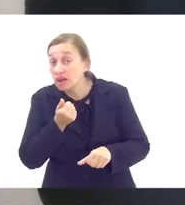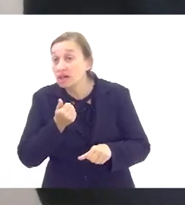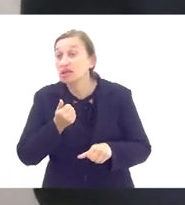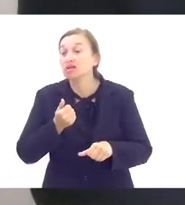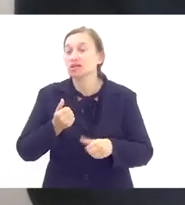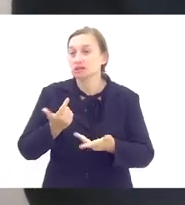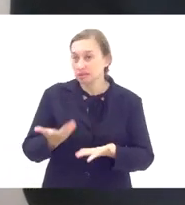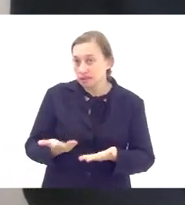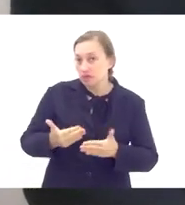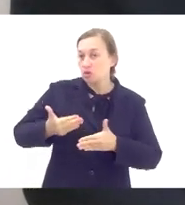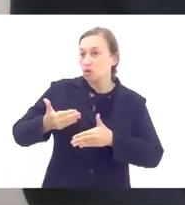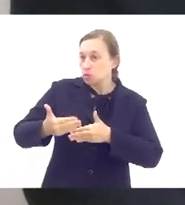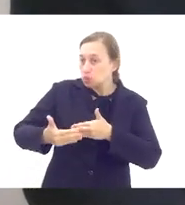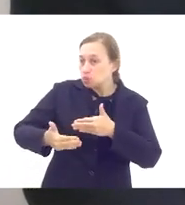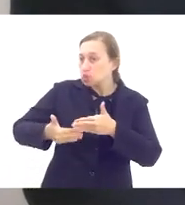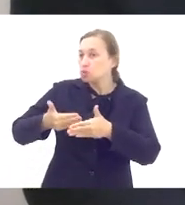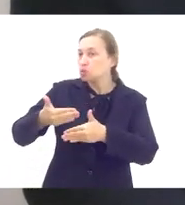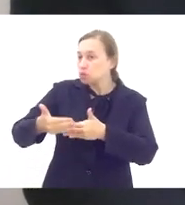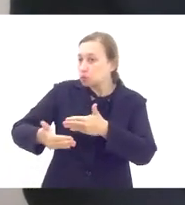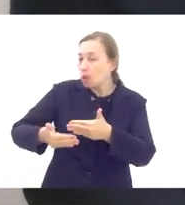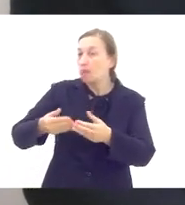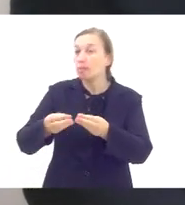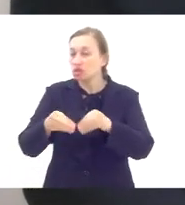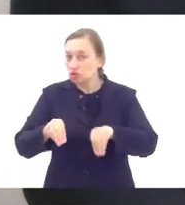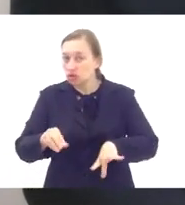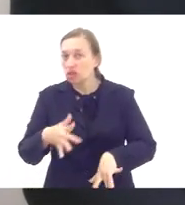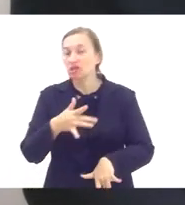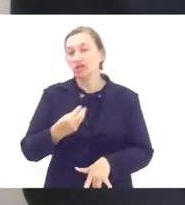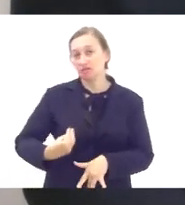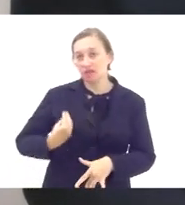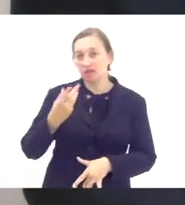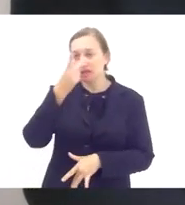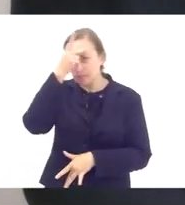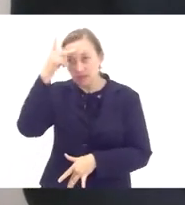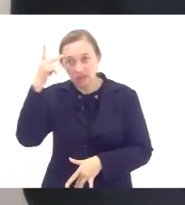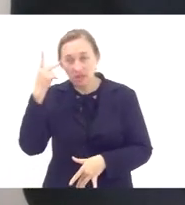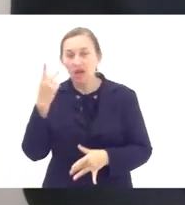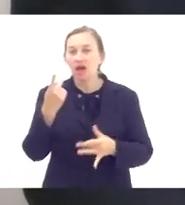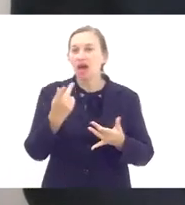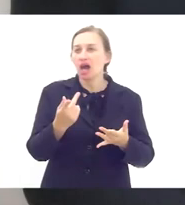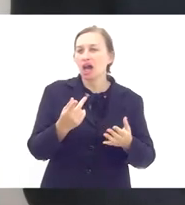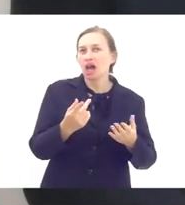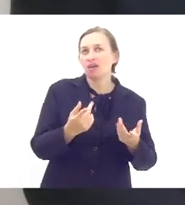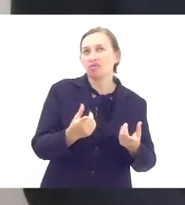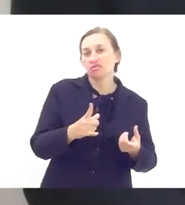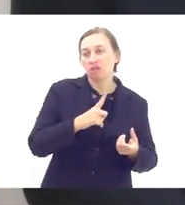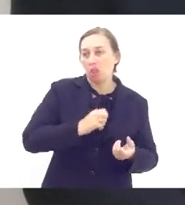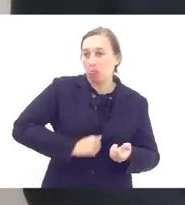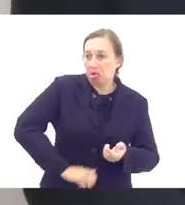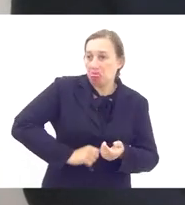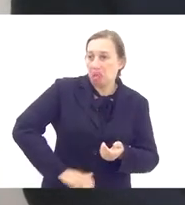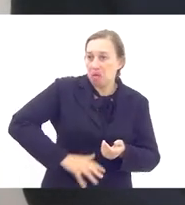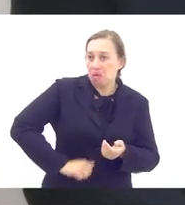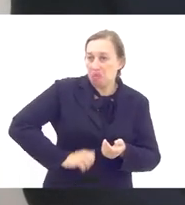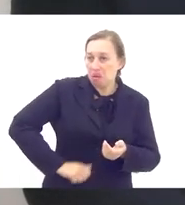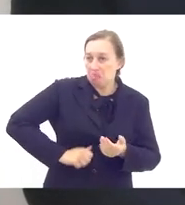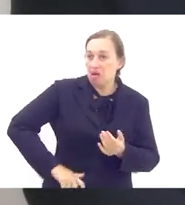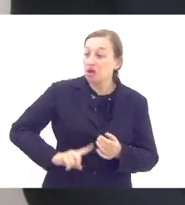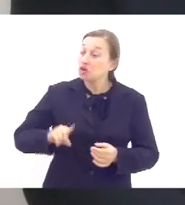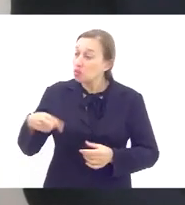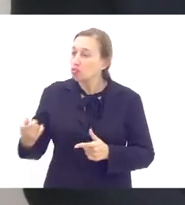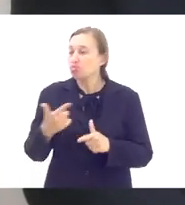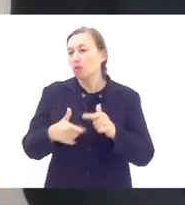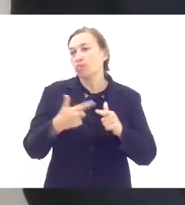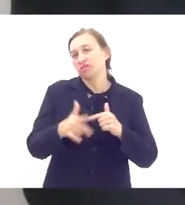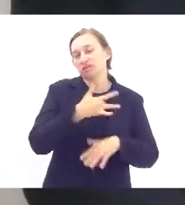gradativamente vai afetando o organismo. Aí provoca disenteria, náuseas e até outros problemas de saúde muito mais